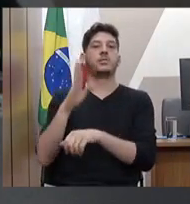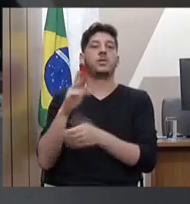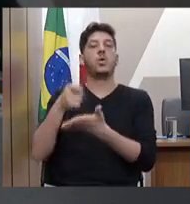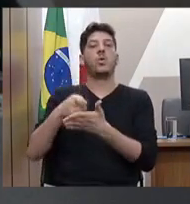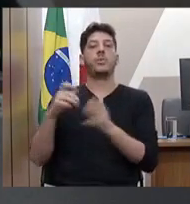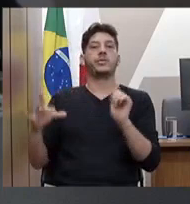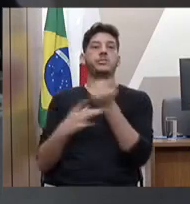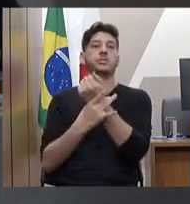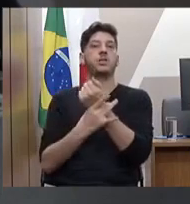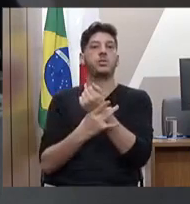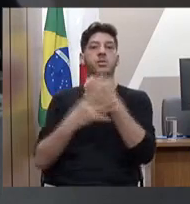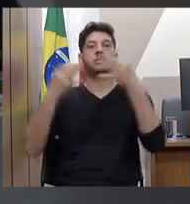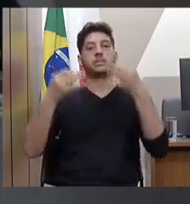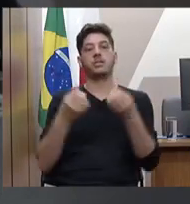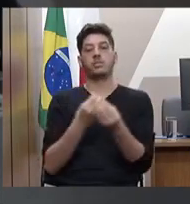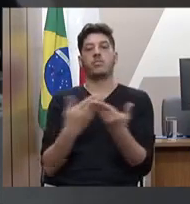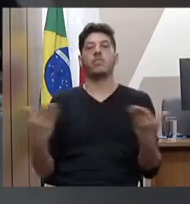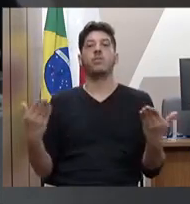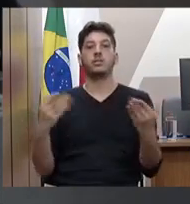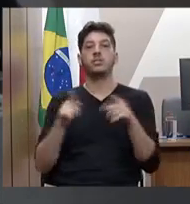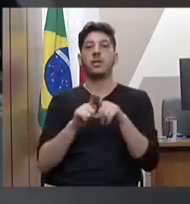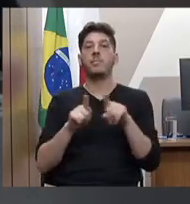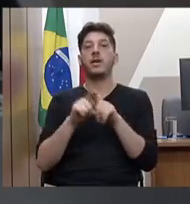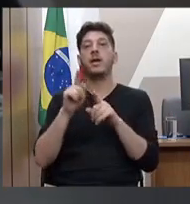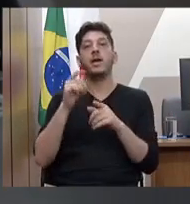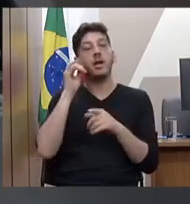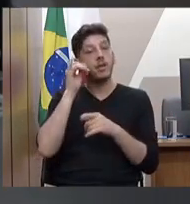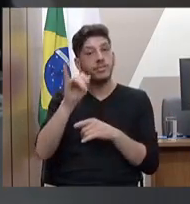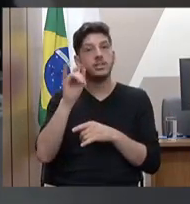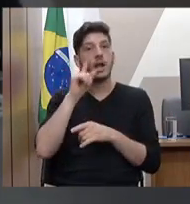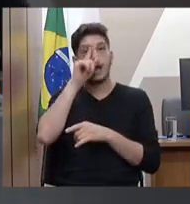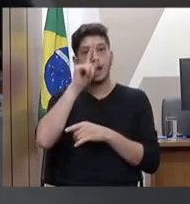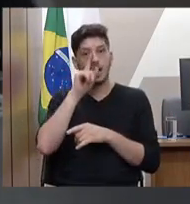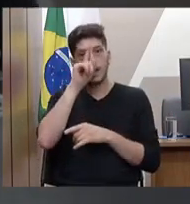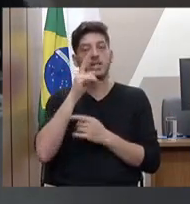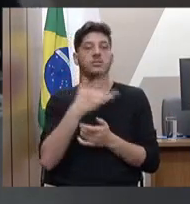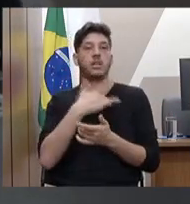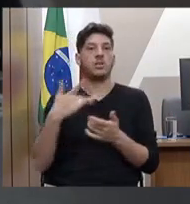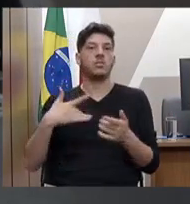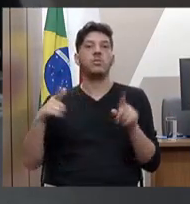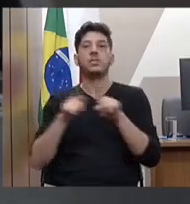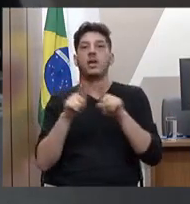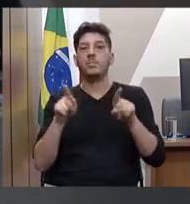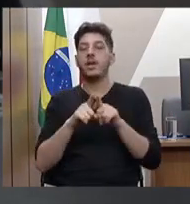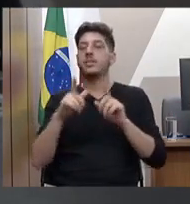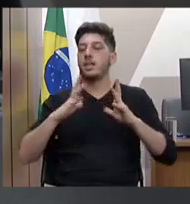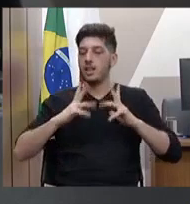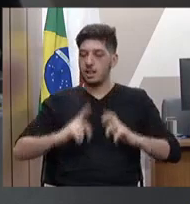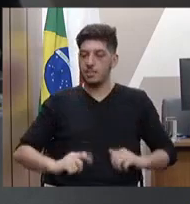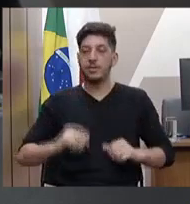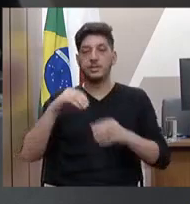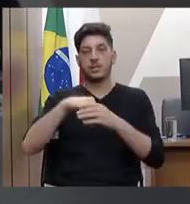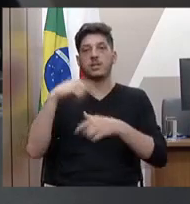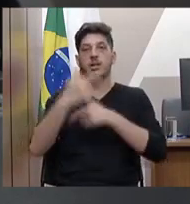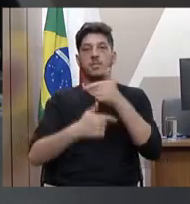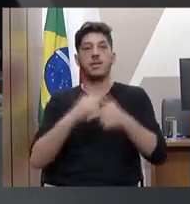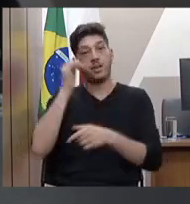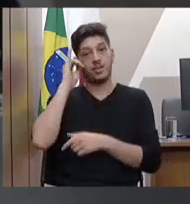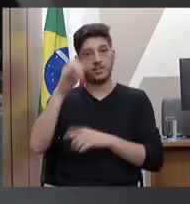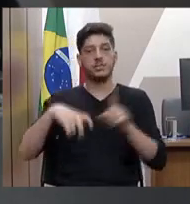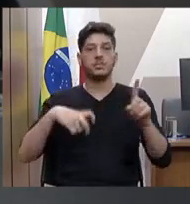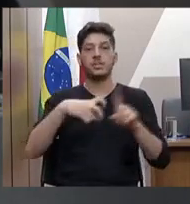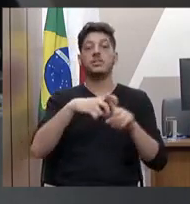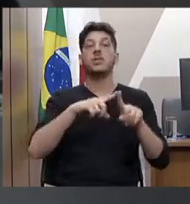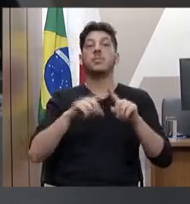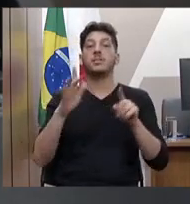equitativas e satisfatórias com vistas a garantir a segurança saúde higiene no trabalho e prevenir Acidentes do Trabalho no entanto os